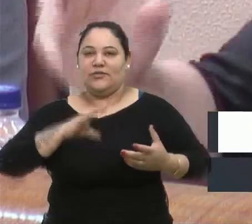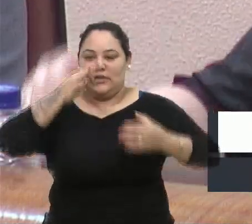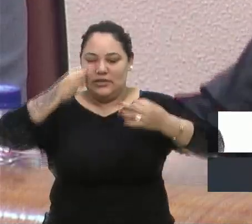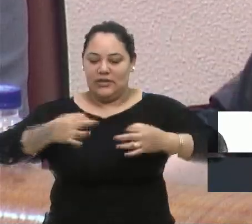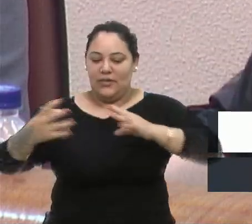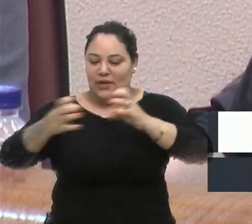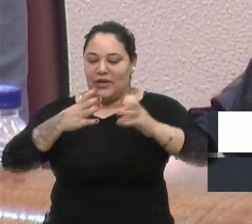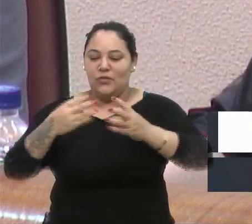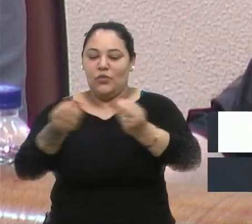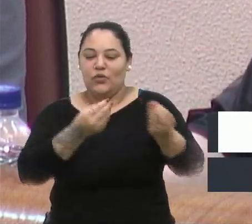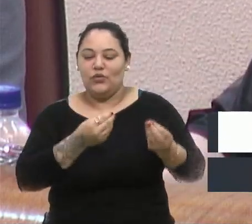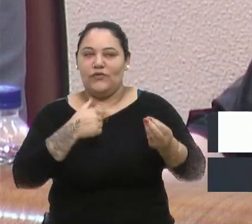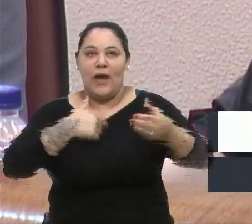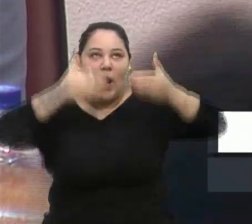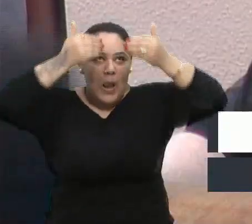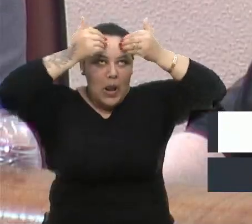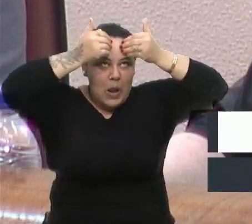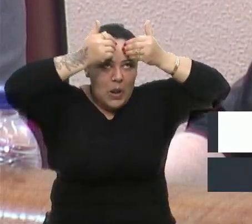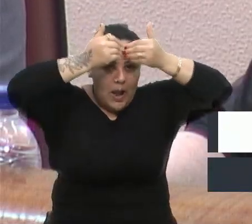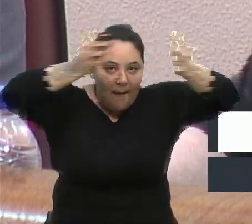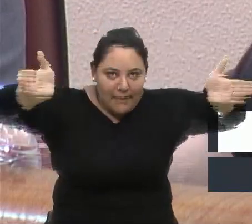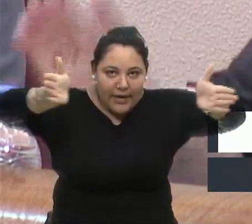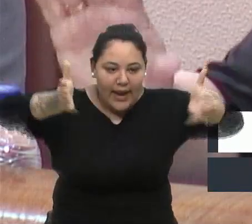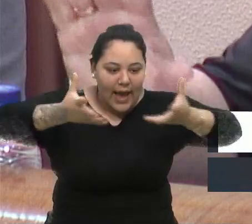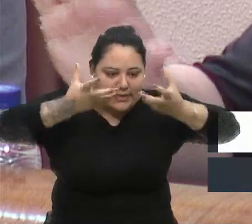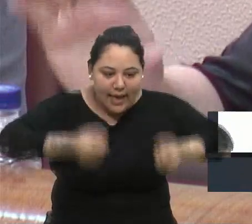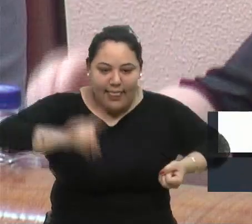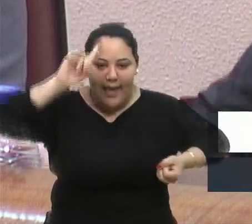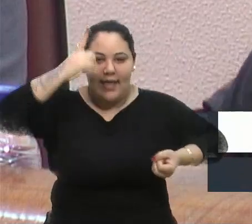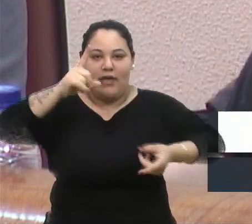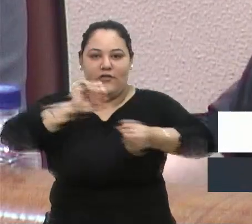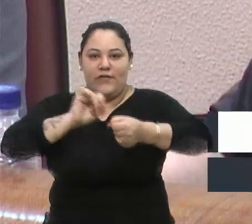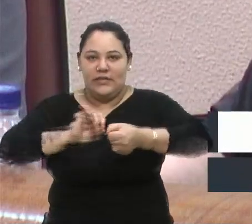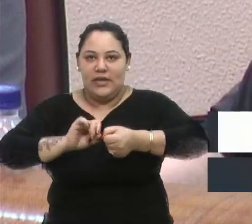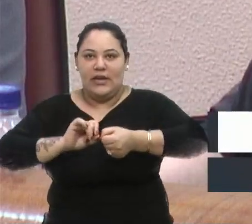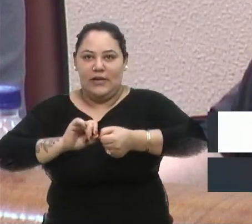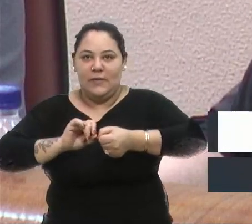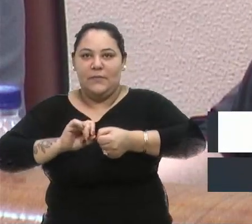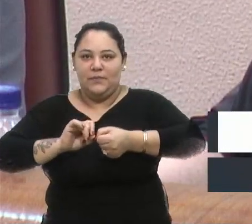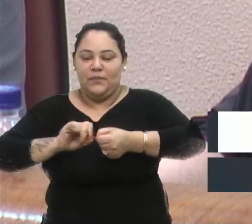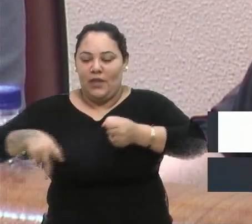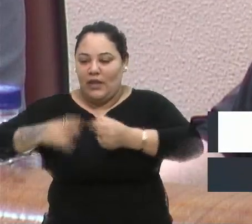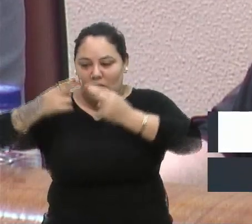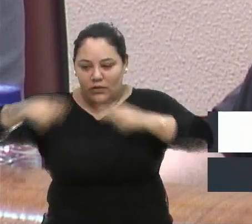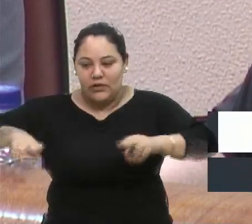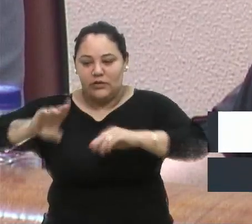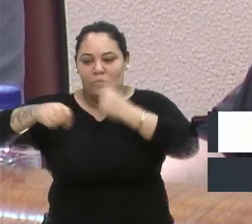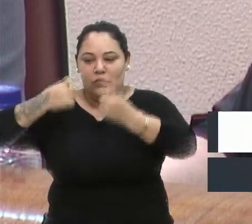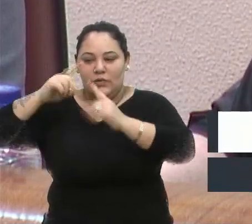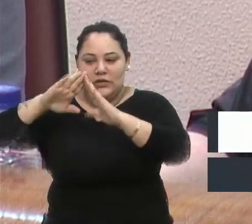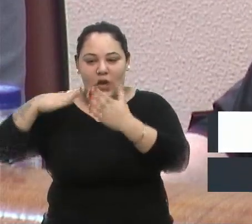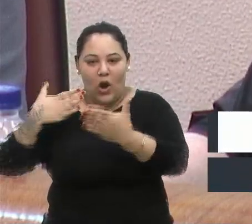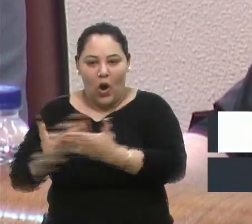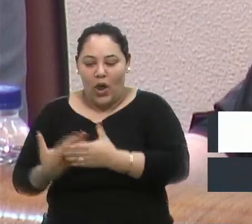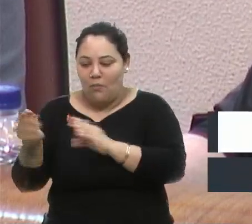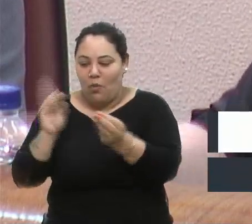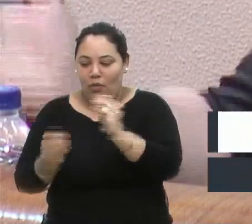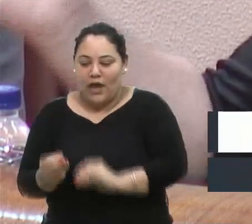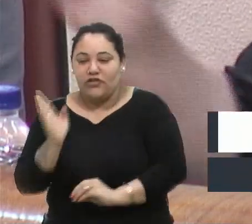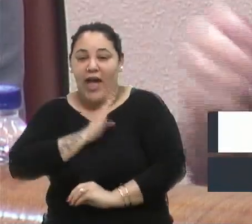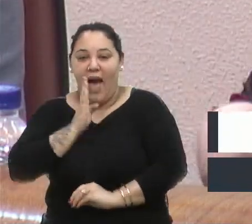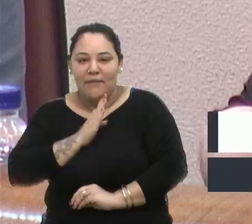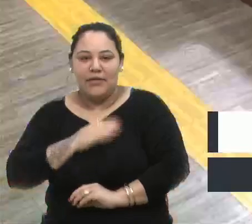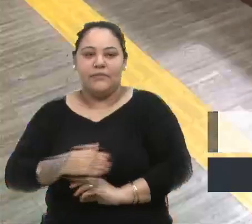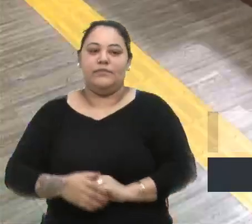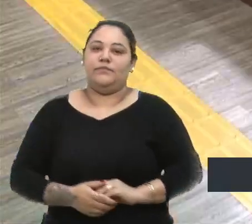quiser, vai abrir a cabeça das pessoas aí, nós vamos logo estar inaugurando algumas escolas aí de ampliação pelo modular. Obrigado,